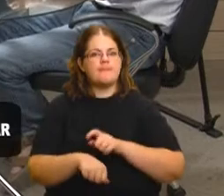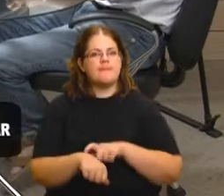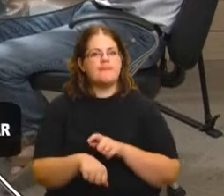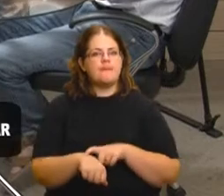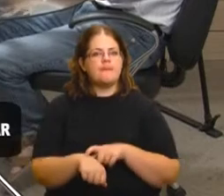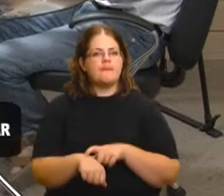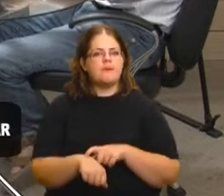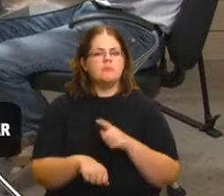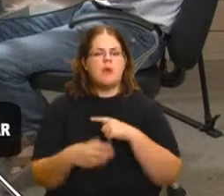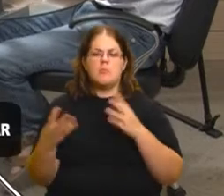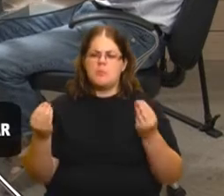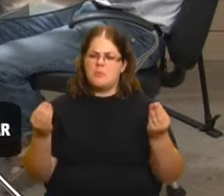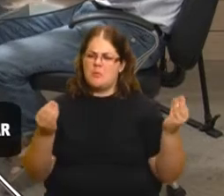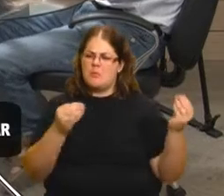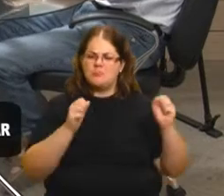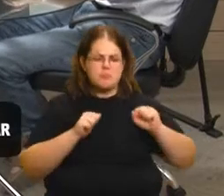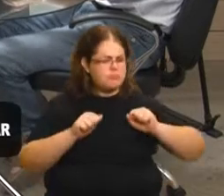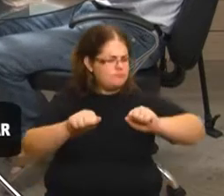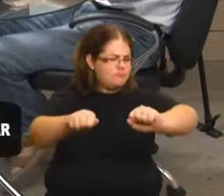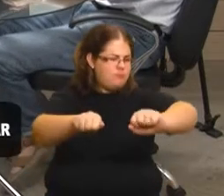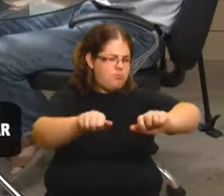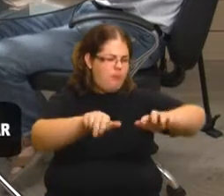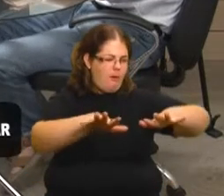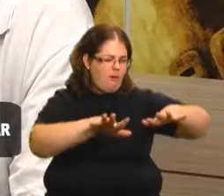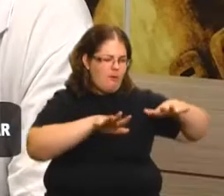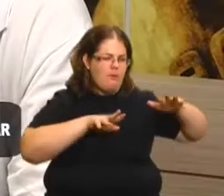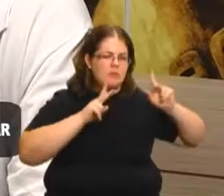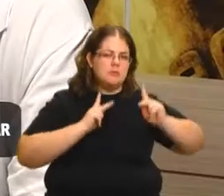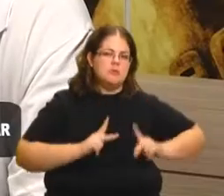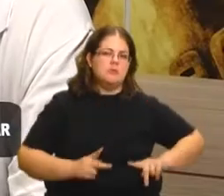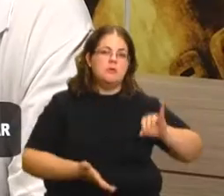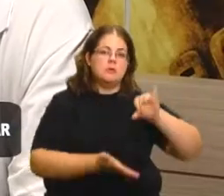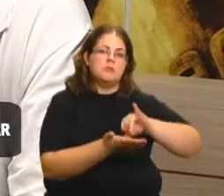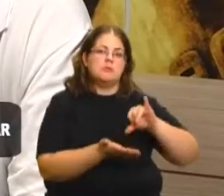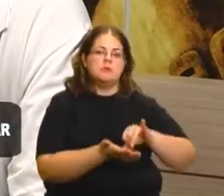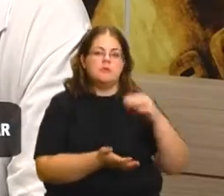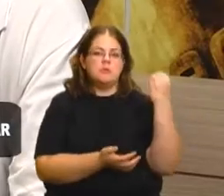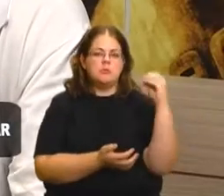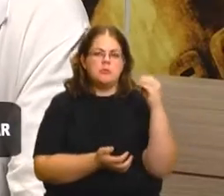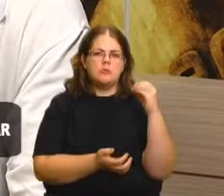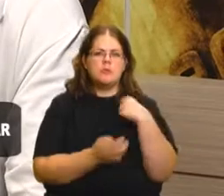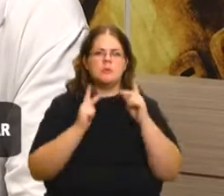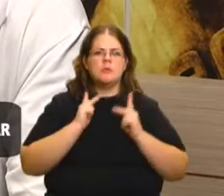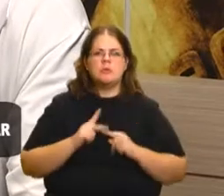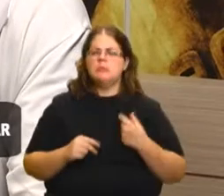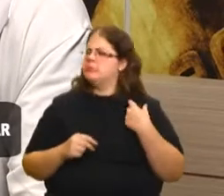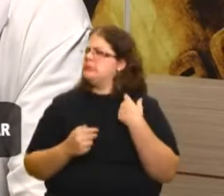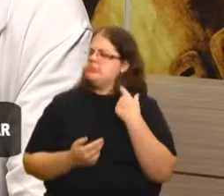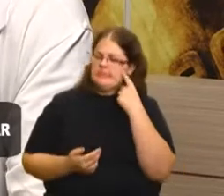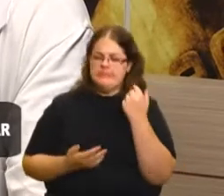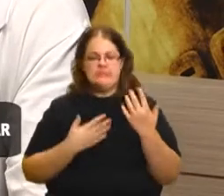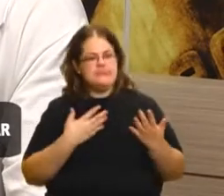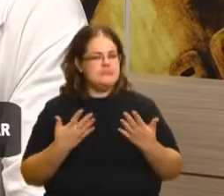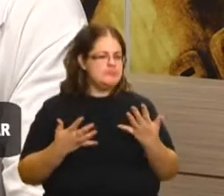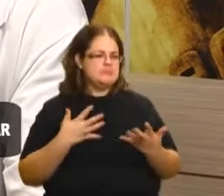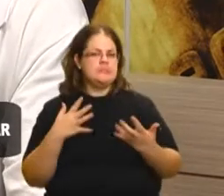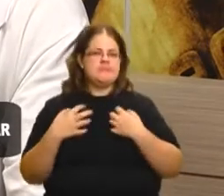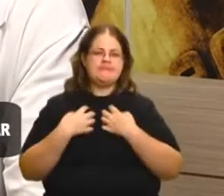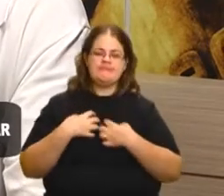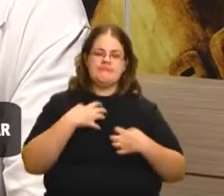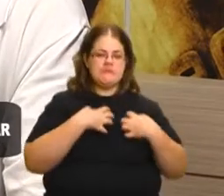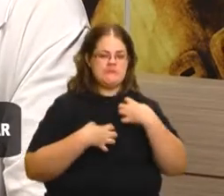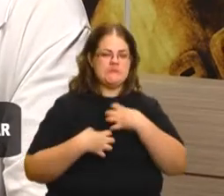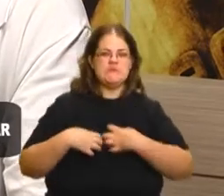eu vi milhares de pessoas no centro de Porto Alegre em desespero, né, na tentativa